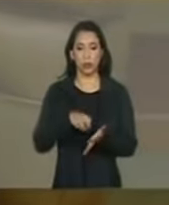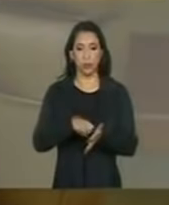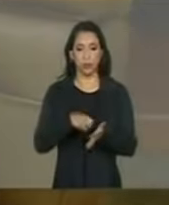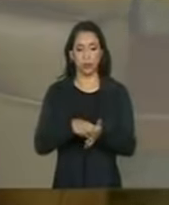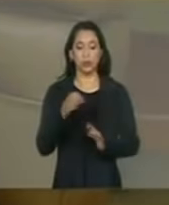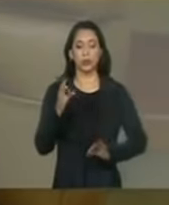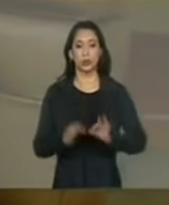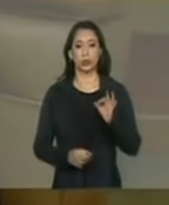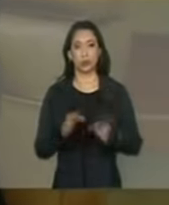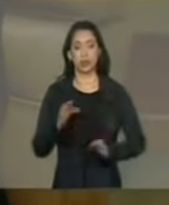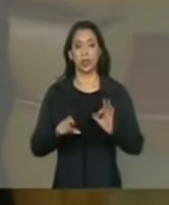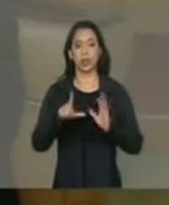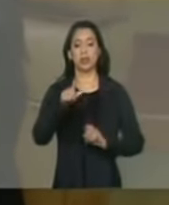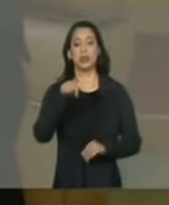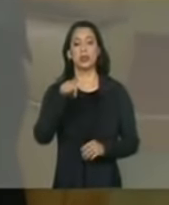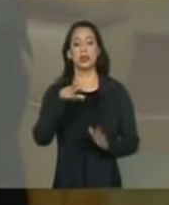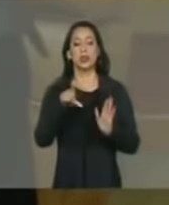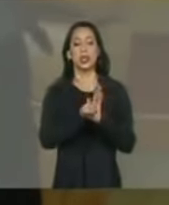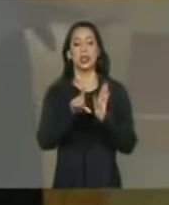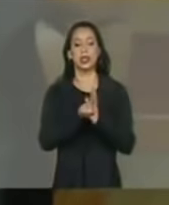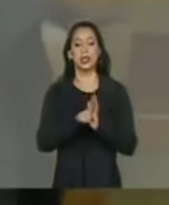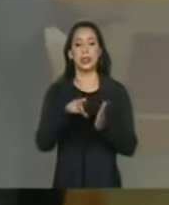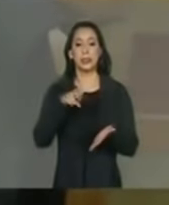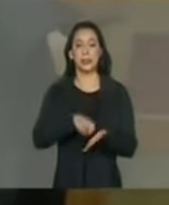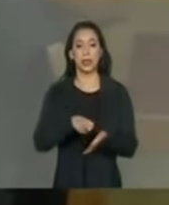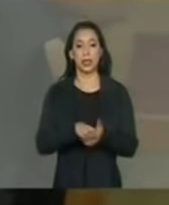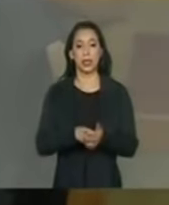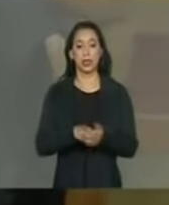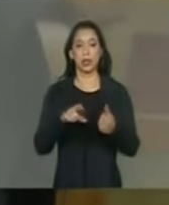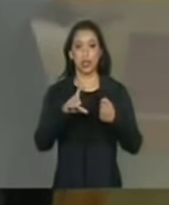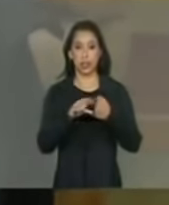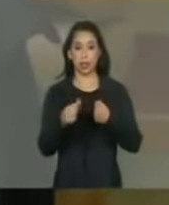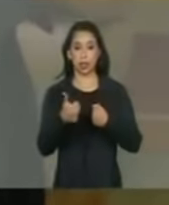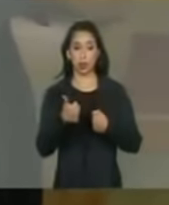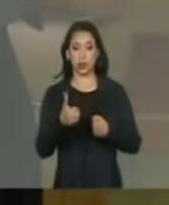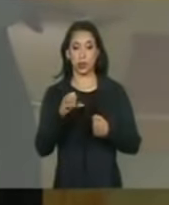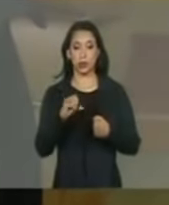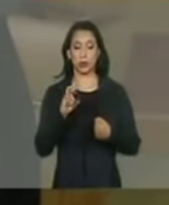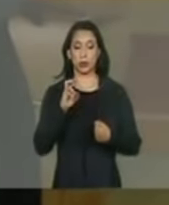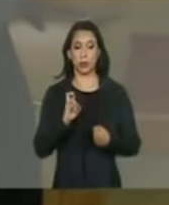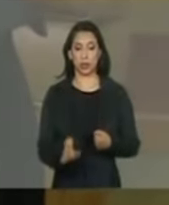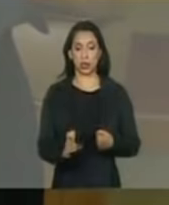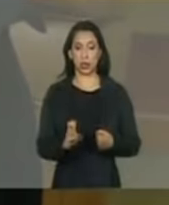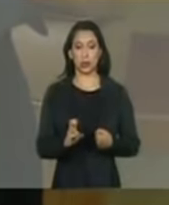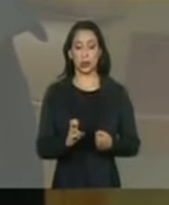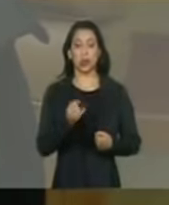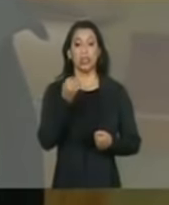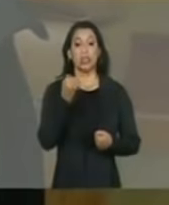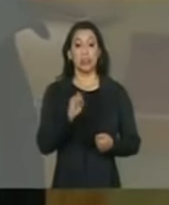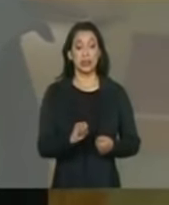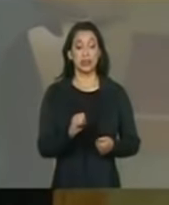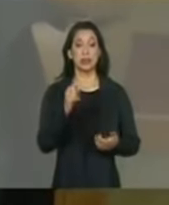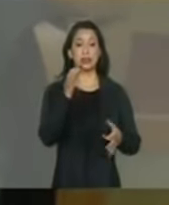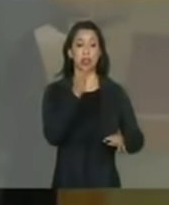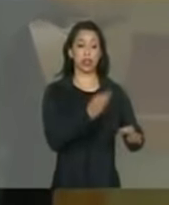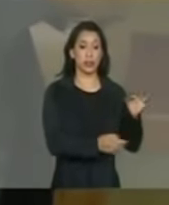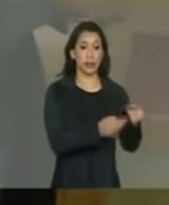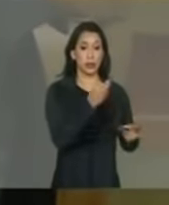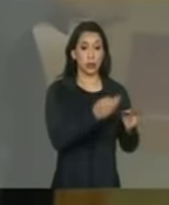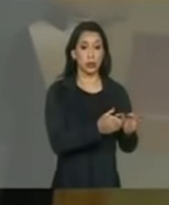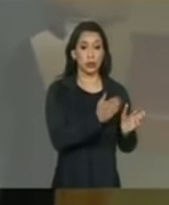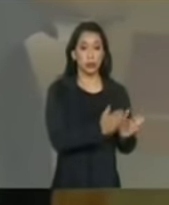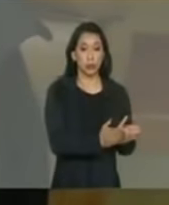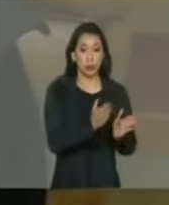execução penal estabelece no artigo 105 que as pessoas transitando em julgado a sentença que